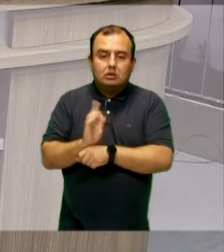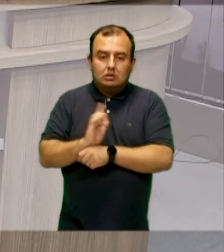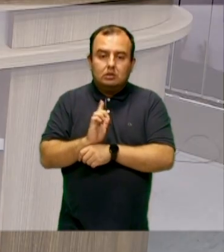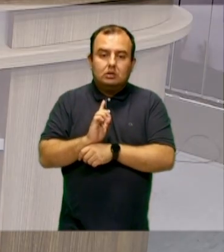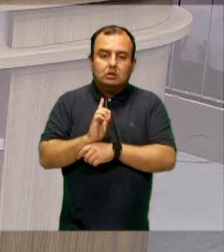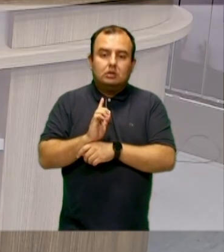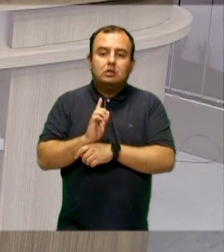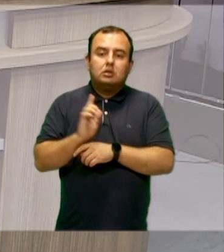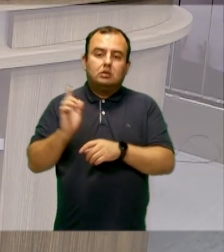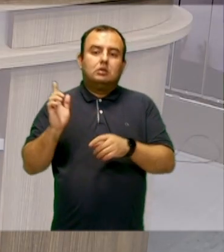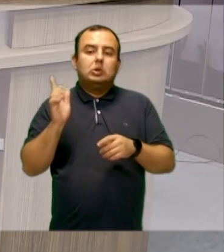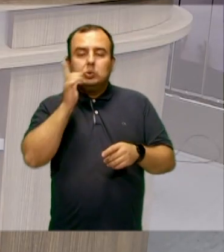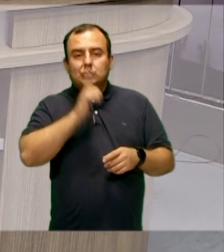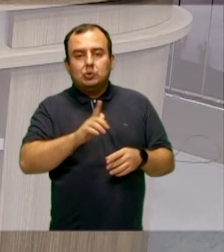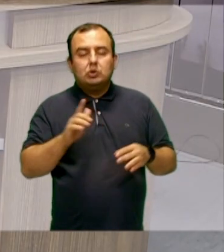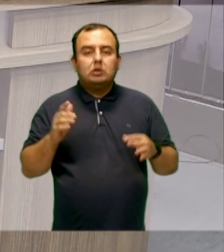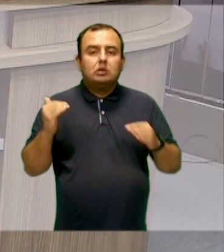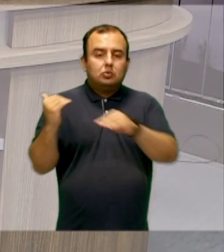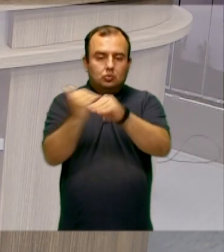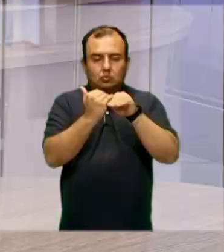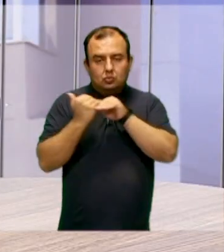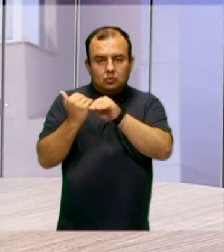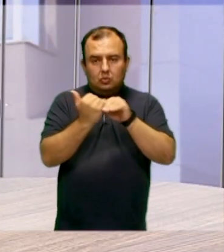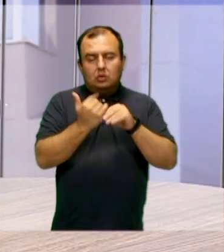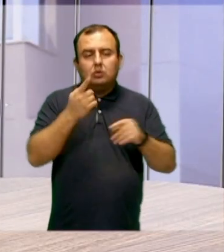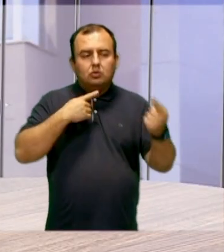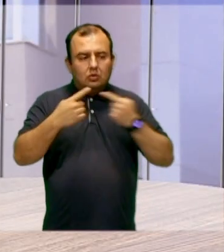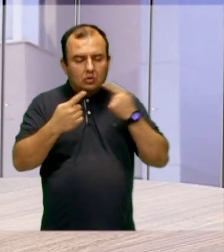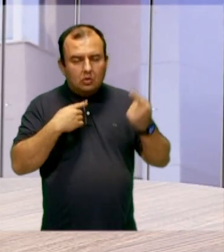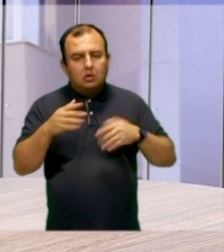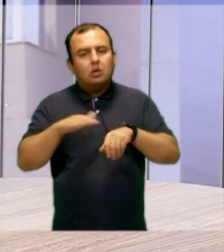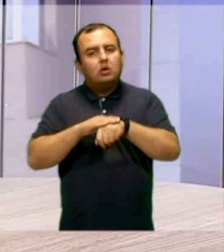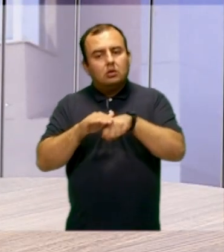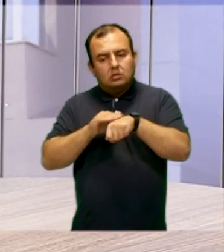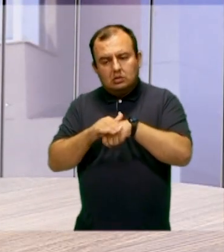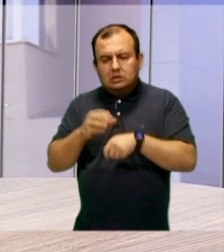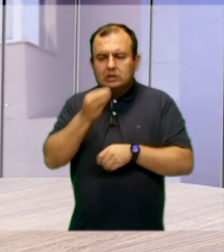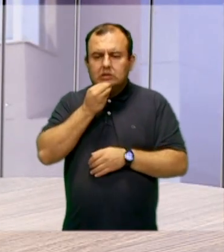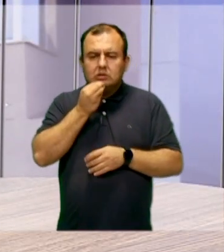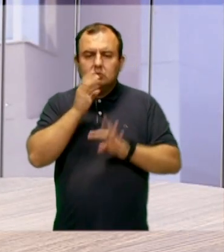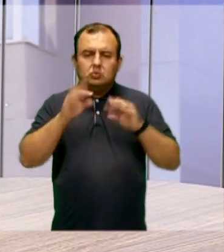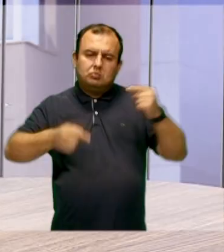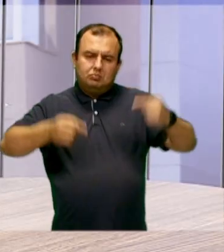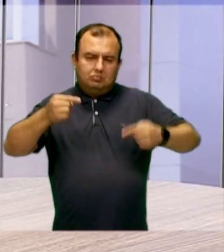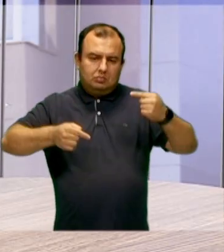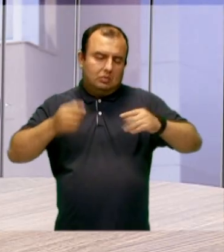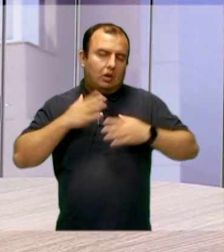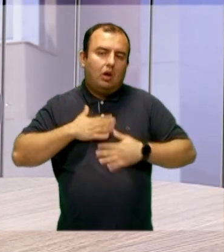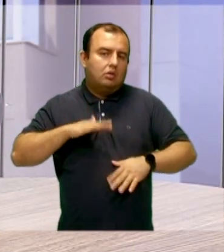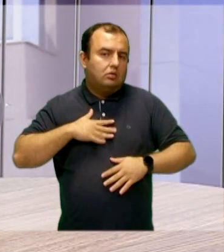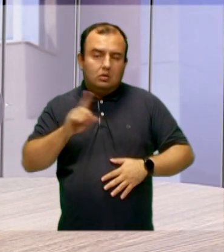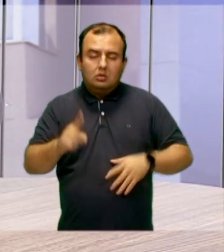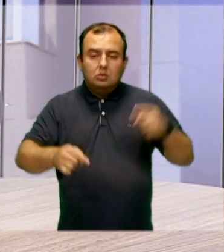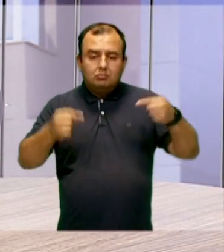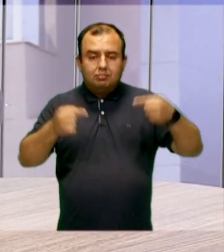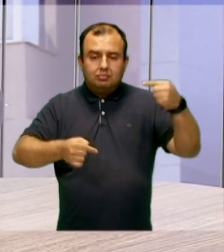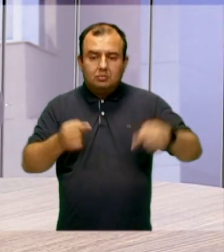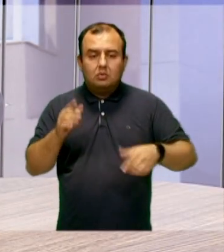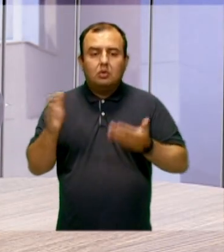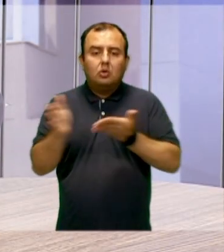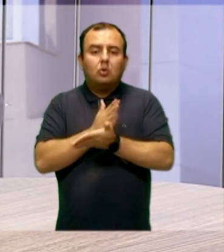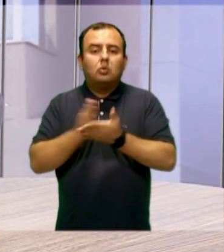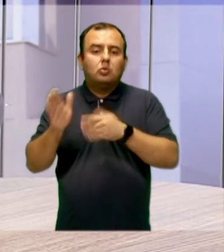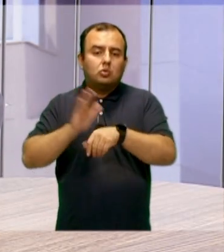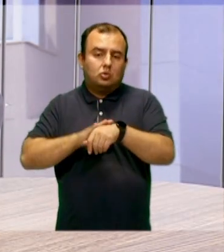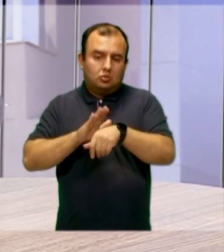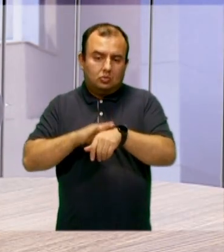que a gente consegue, num consenso, dialogar, conversar. Obviamente, nem todo embate ele é tranquilo. Em alguns momentos, a gente